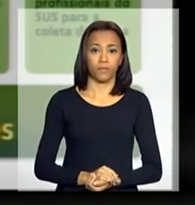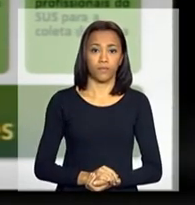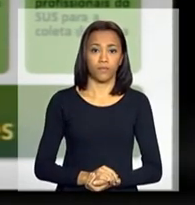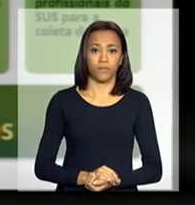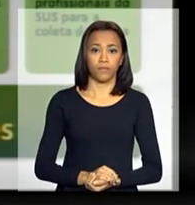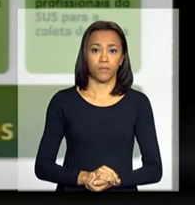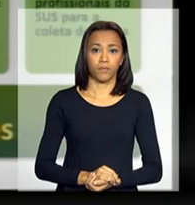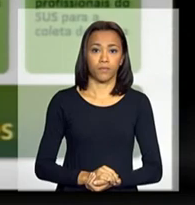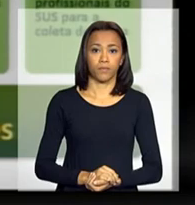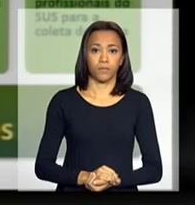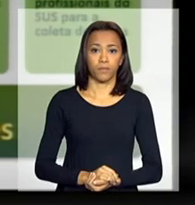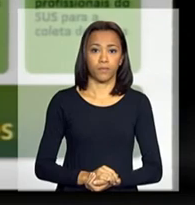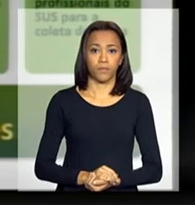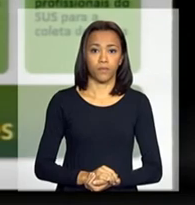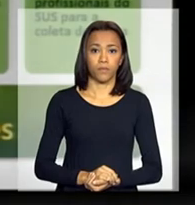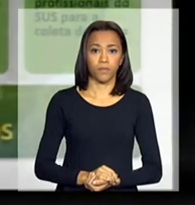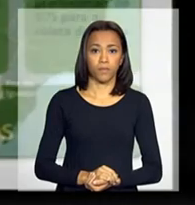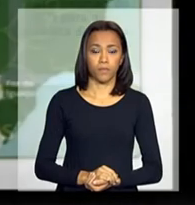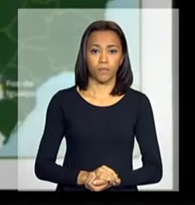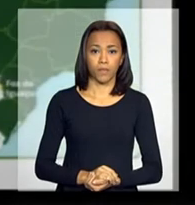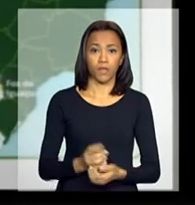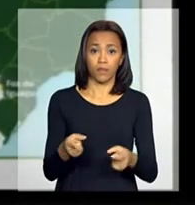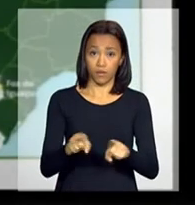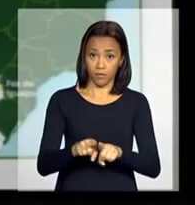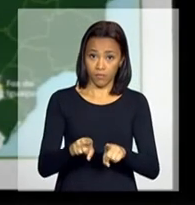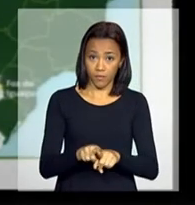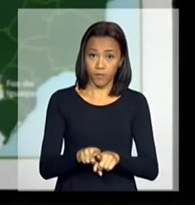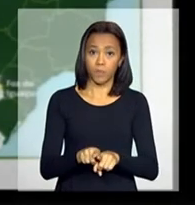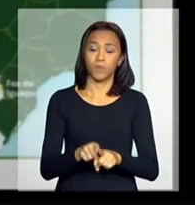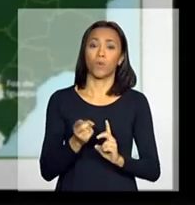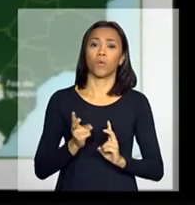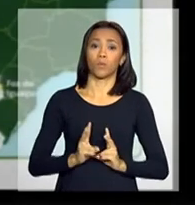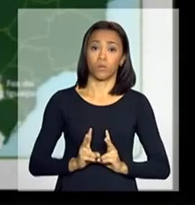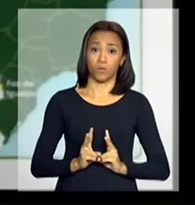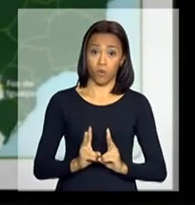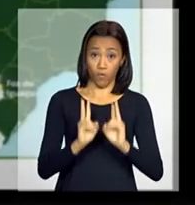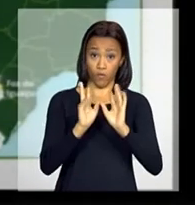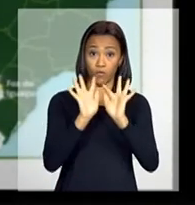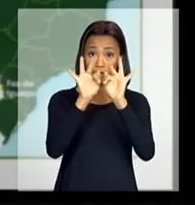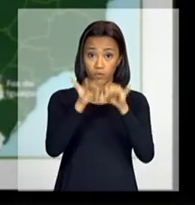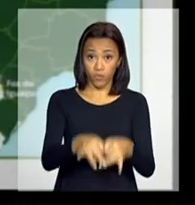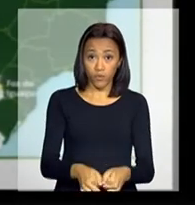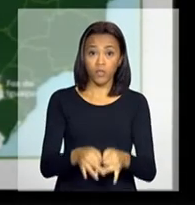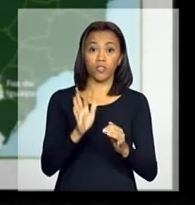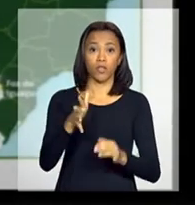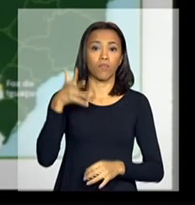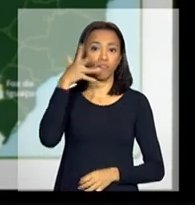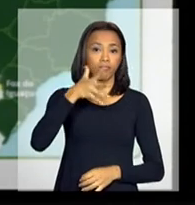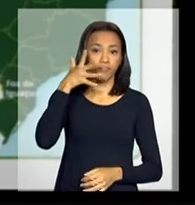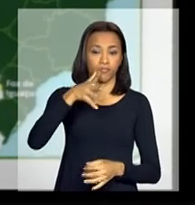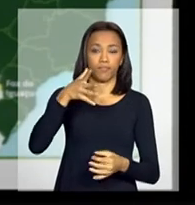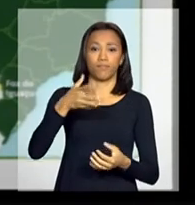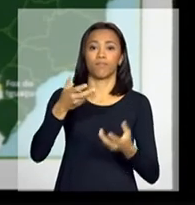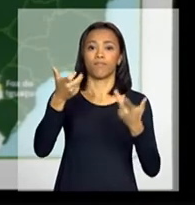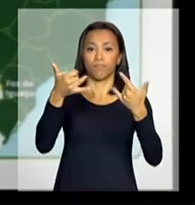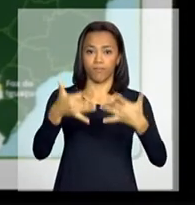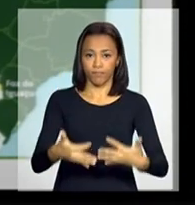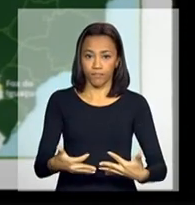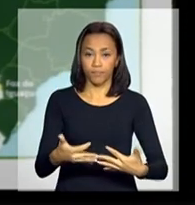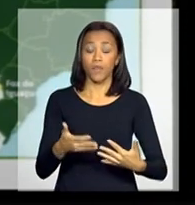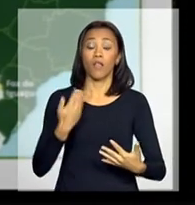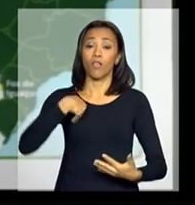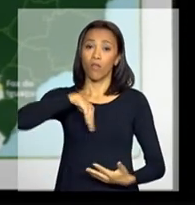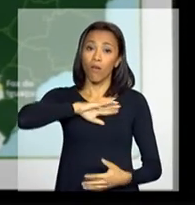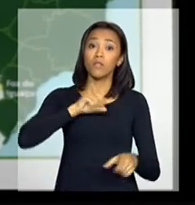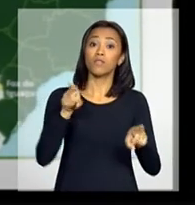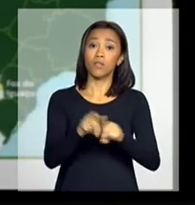E caminhando para apresentar para o final da apresentação Nossa também